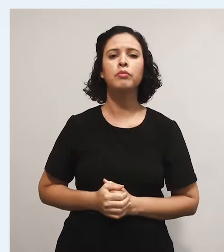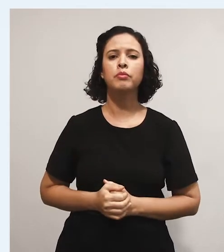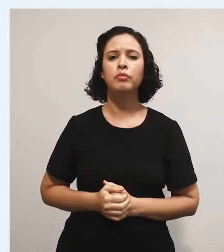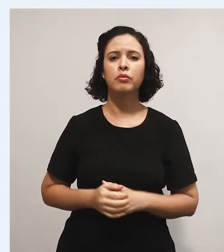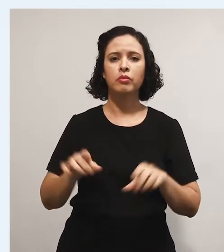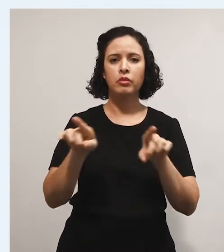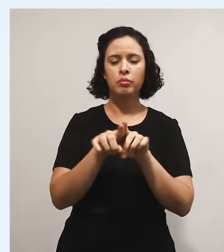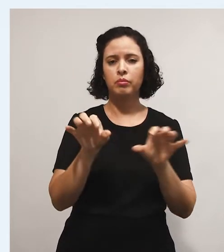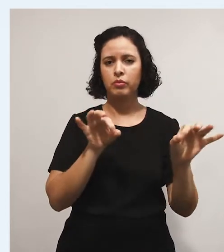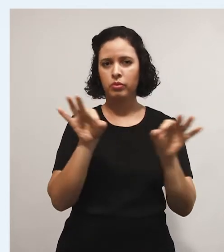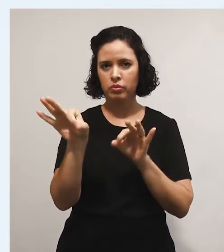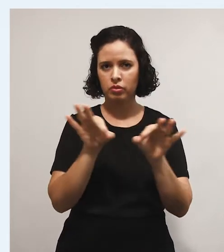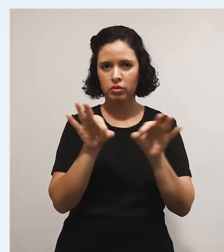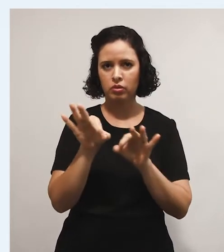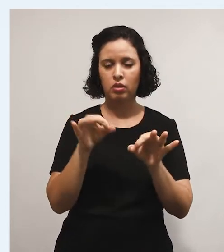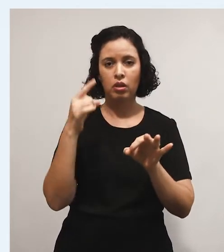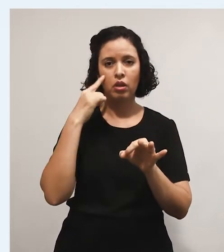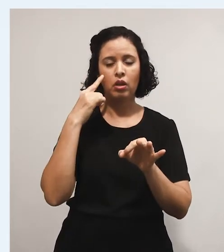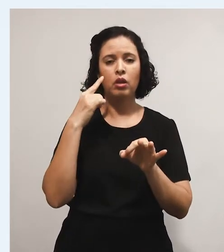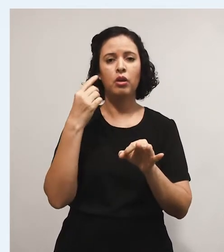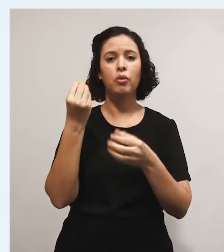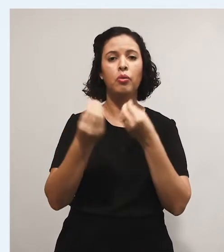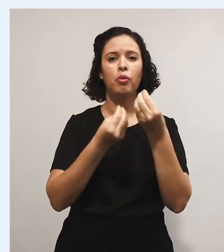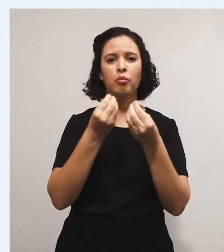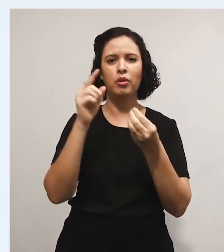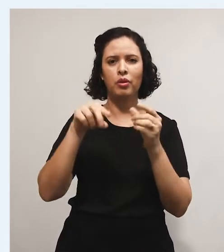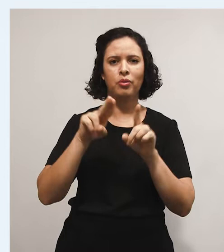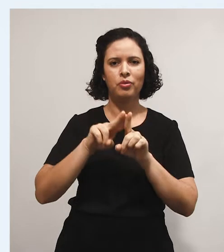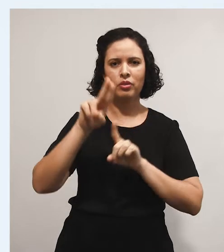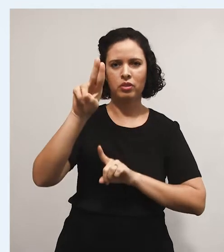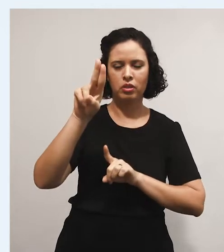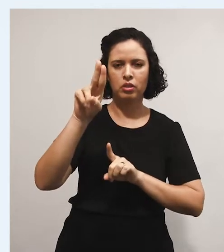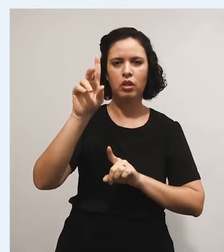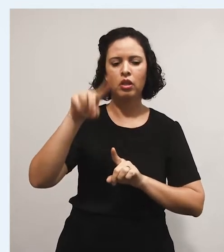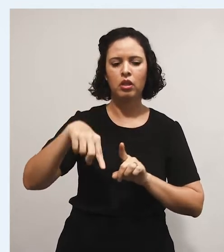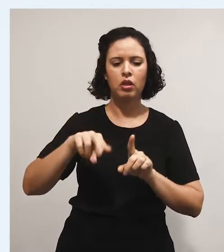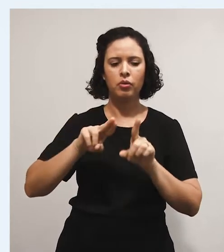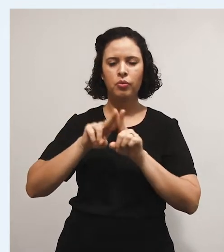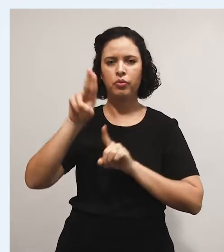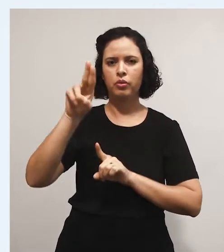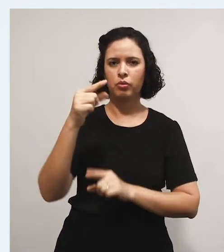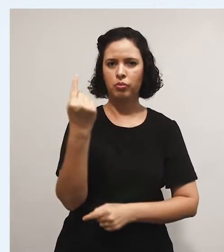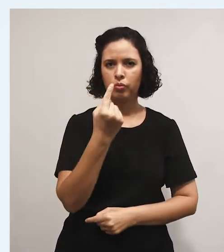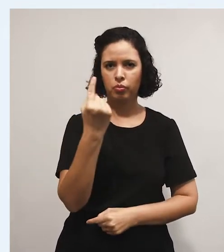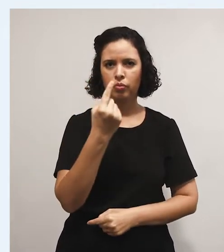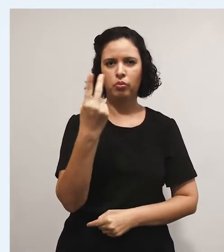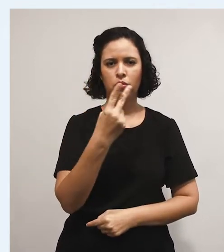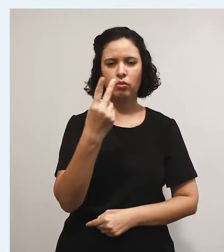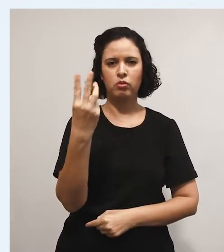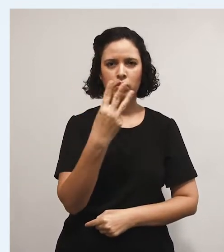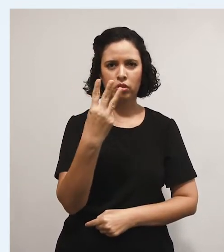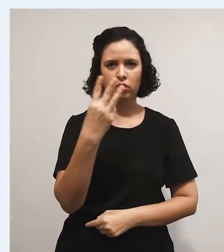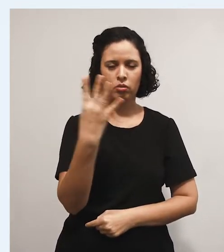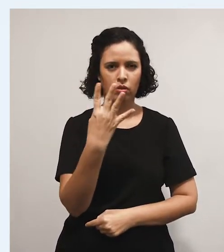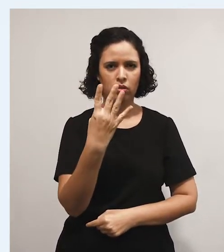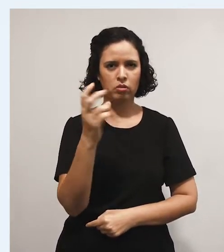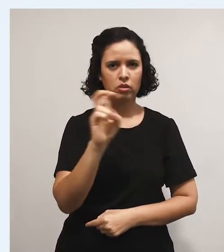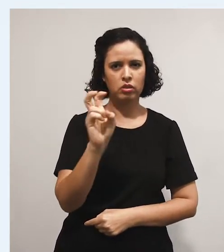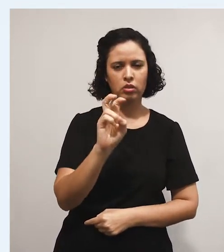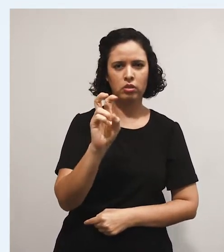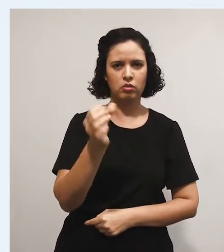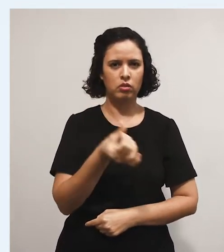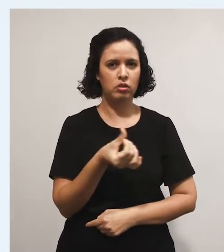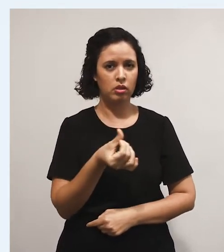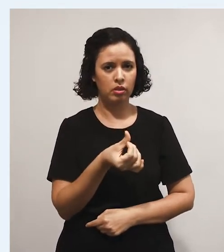organização está dividida em unidades. São as unidades 1, 2, 3, 4, 5